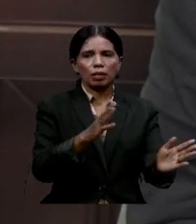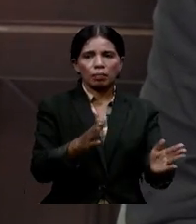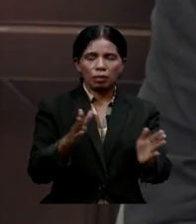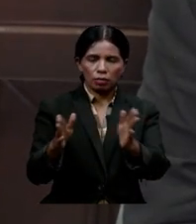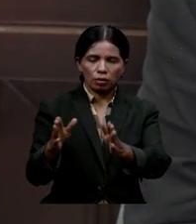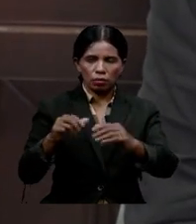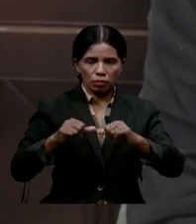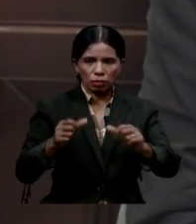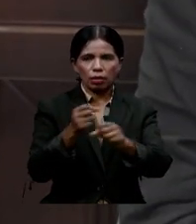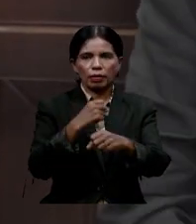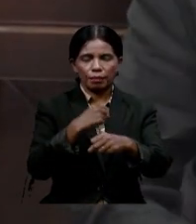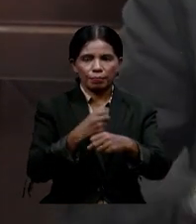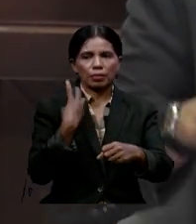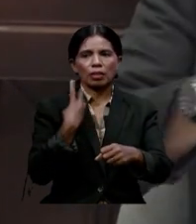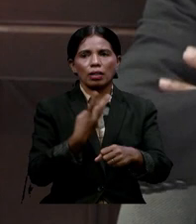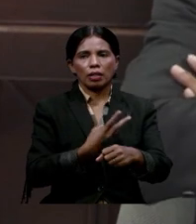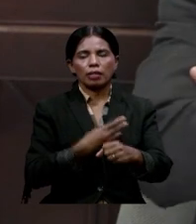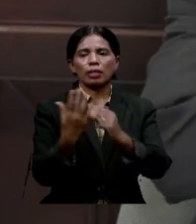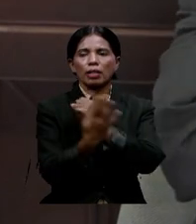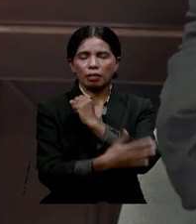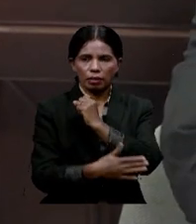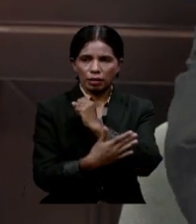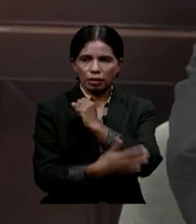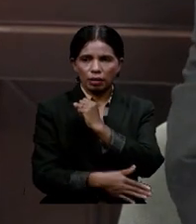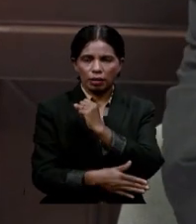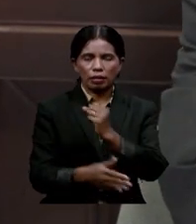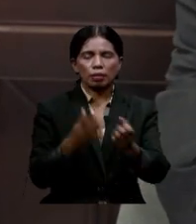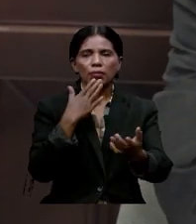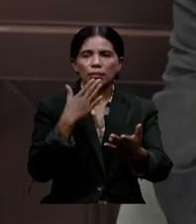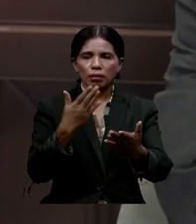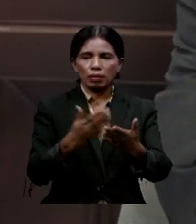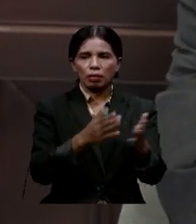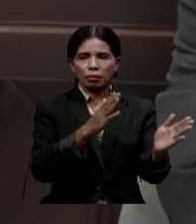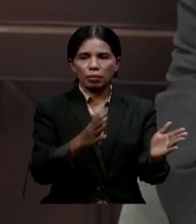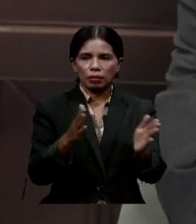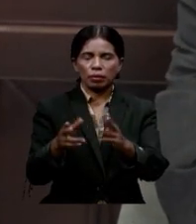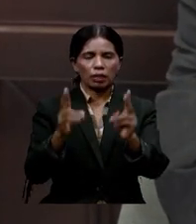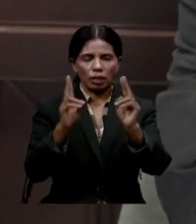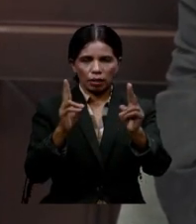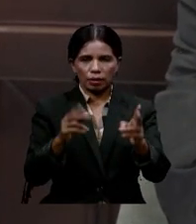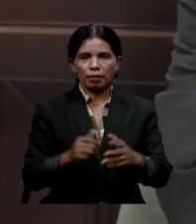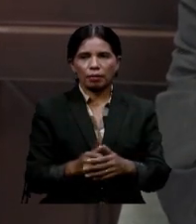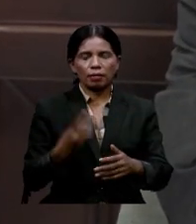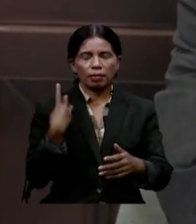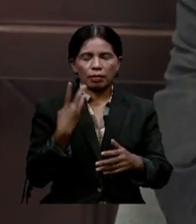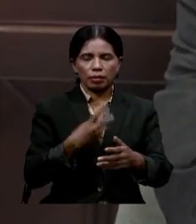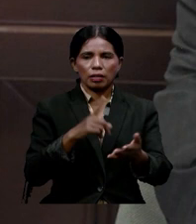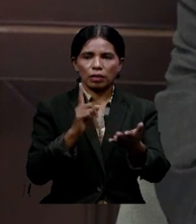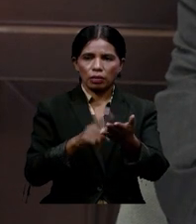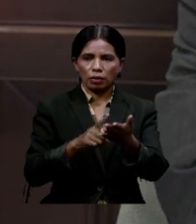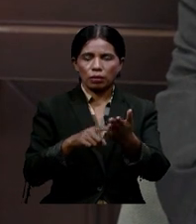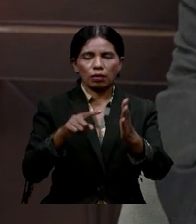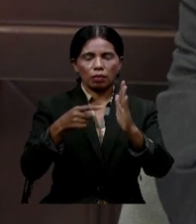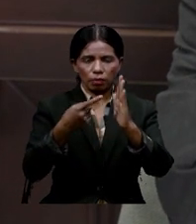agarrado, afinal kita nação LDC na Bélgica e é processo de lais. E tem discussão, há uma